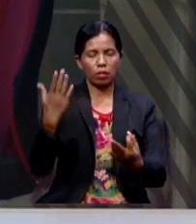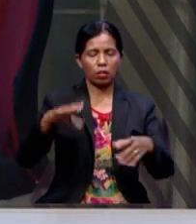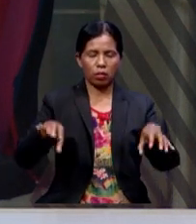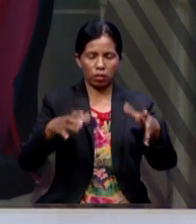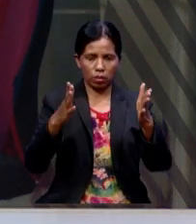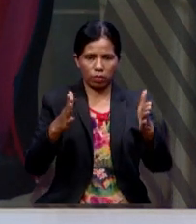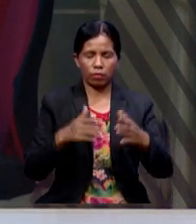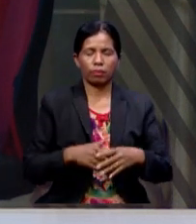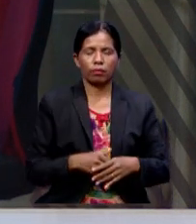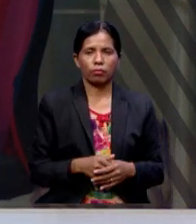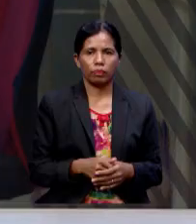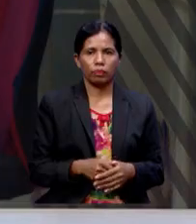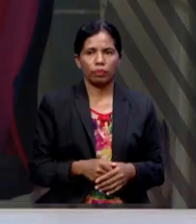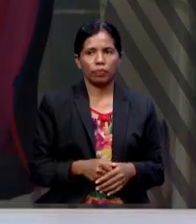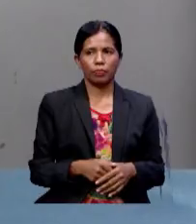serviço.